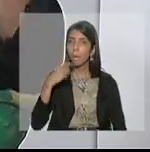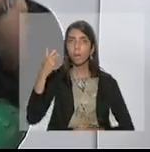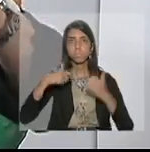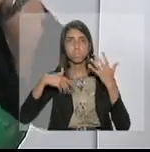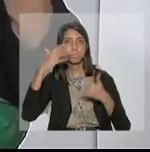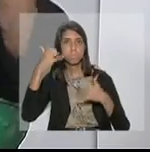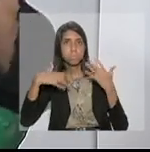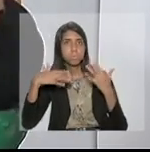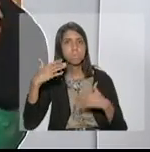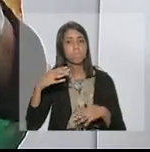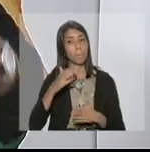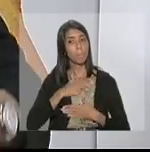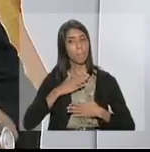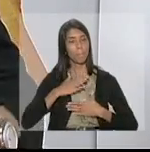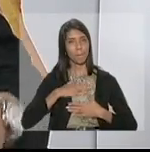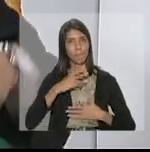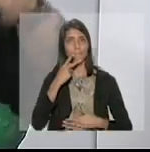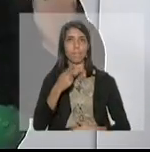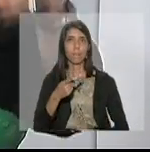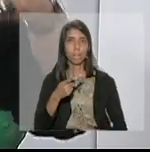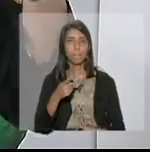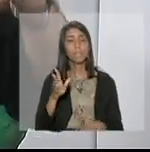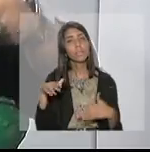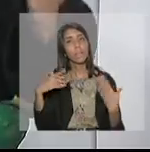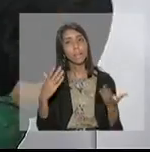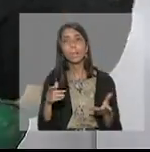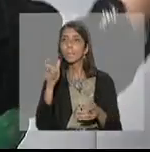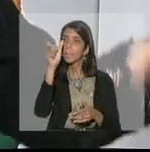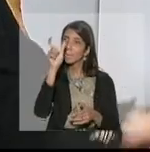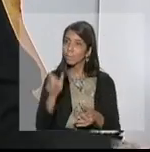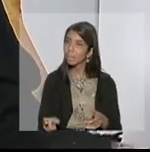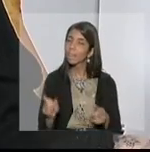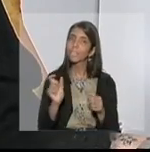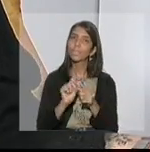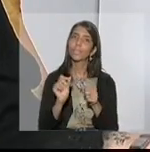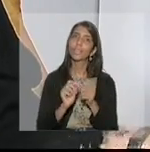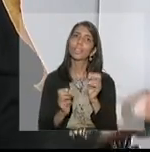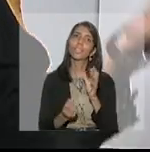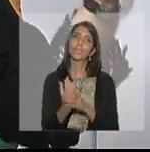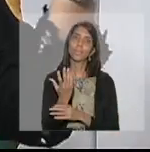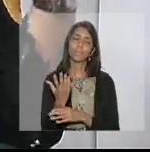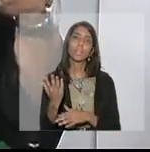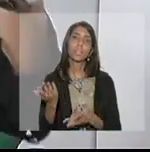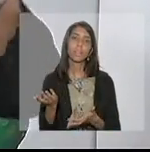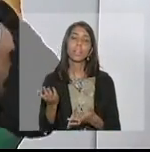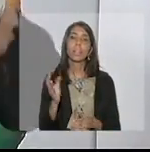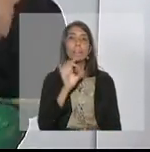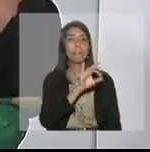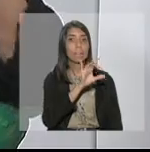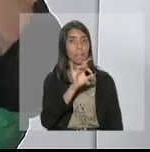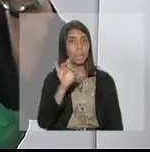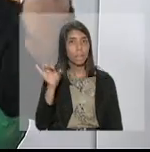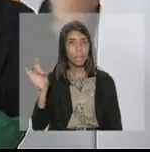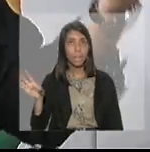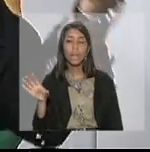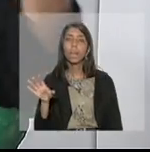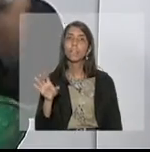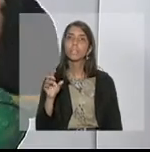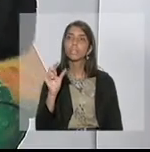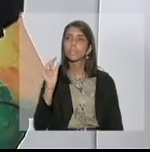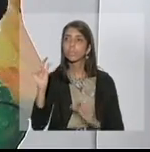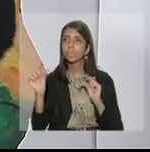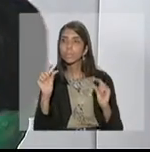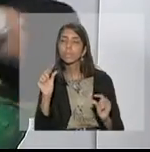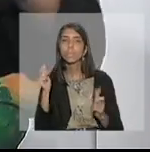uma expôs um pouquinho de si. E aí formou-se a personagem menina. E cada uma expôs